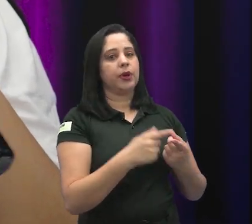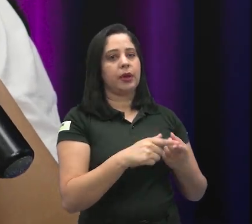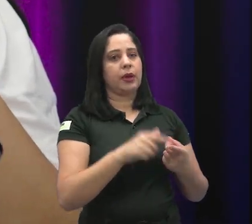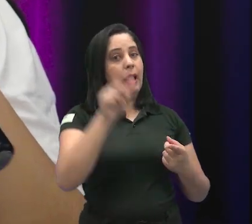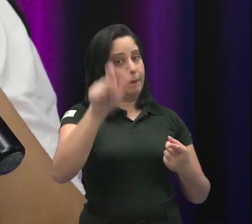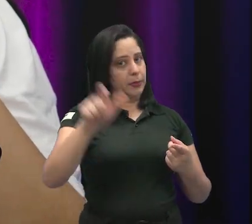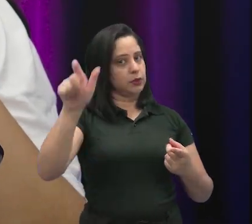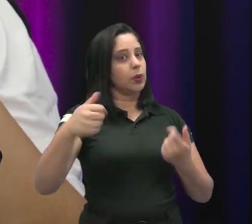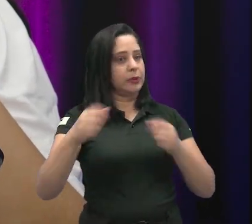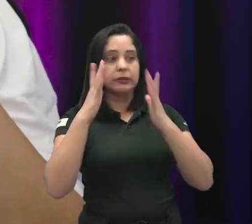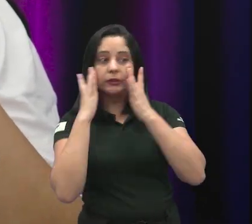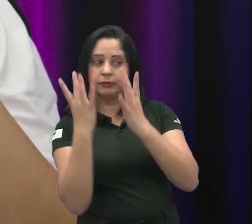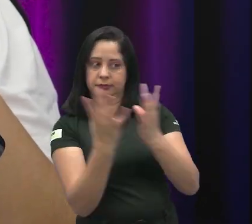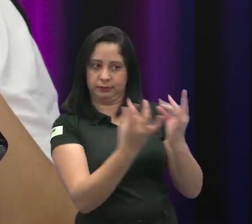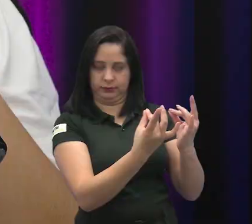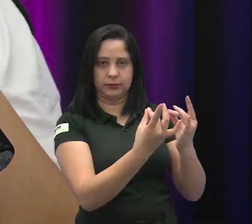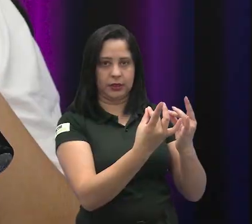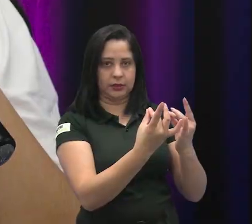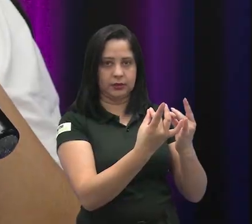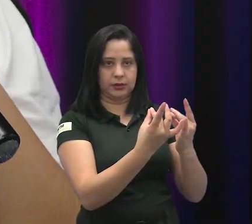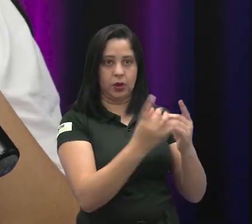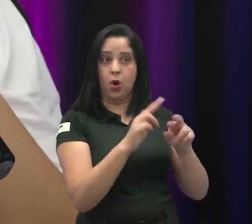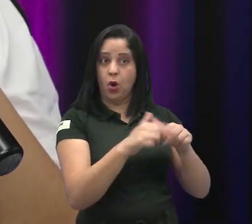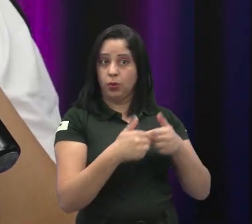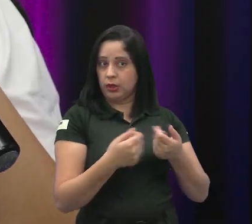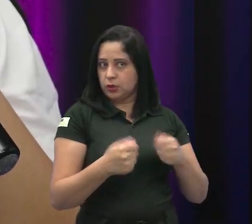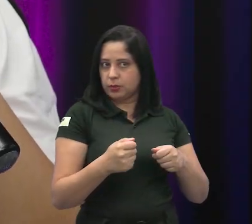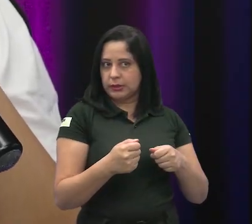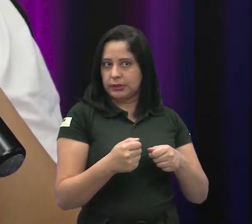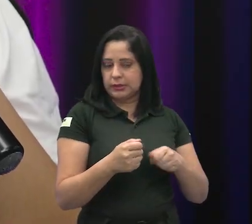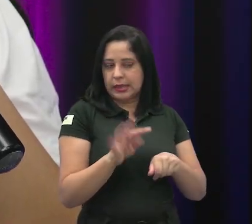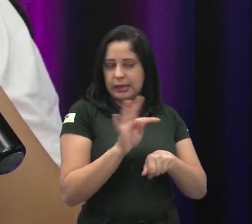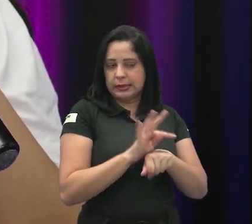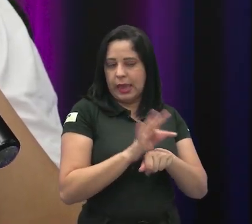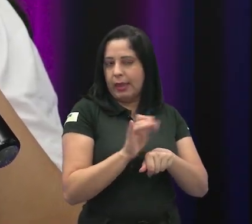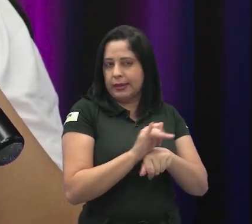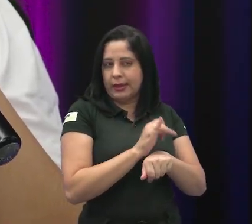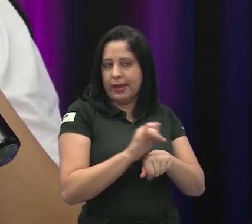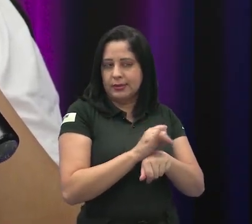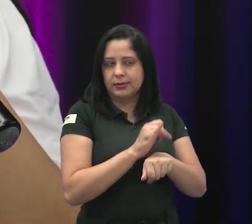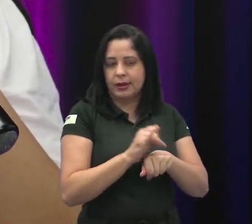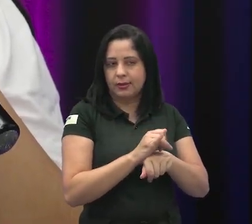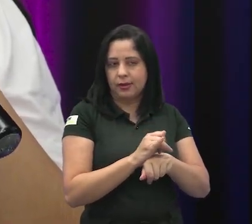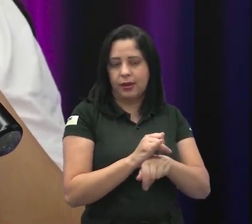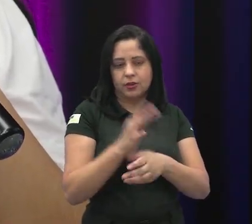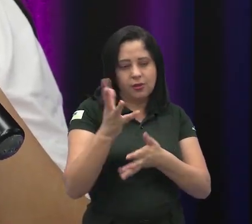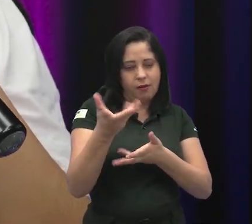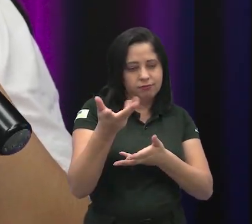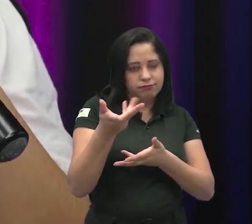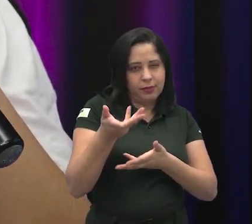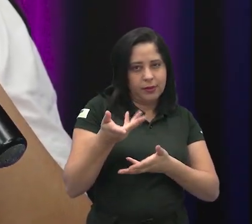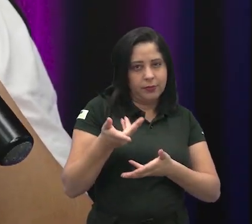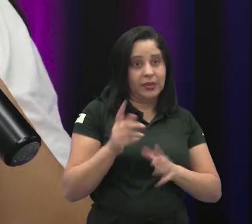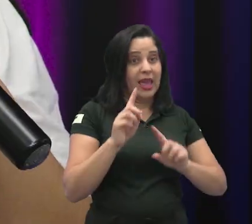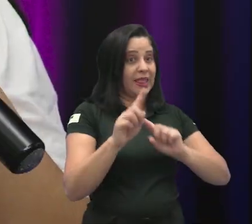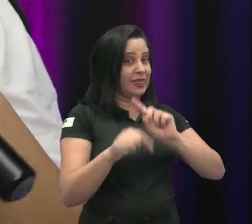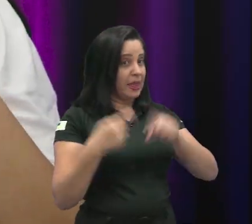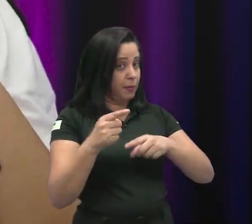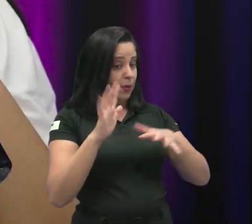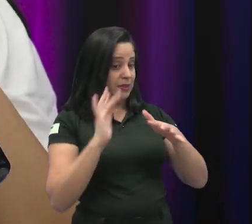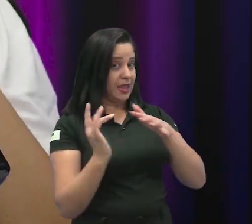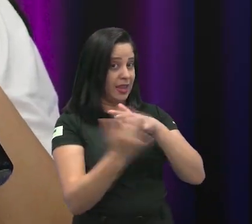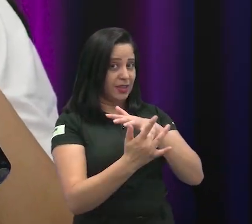né? Tem essas técnicas de sempre escolher uma atração maior para começar e enfim. E aí, para as redes sociais, é um